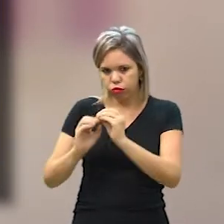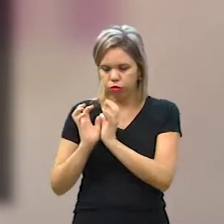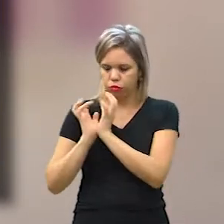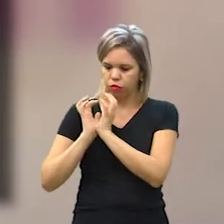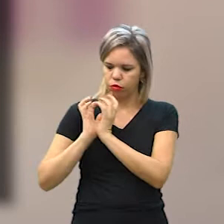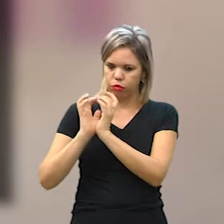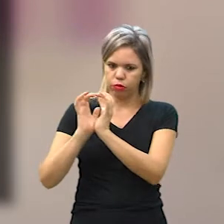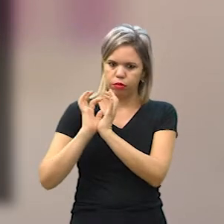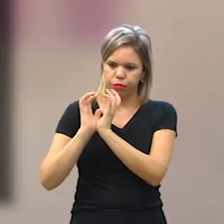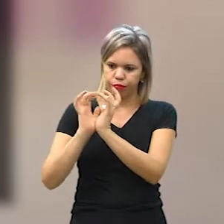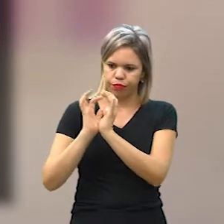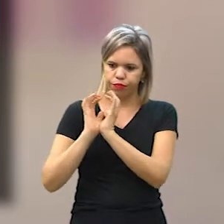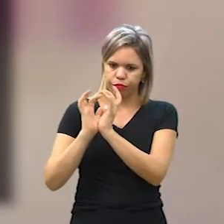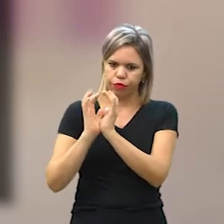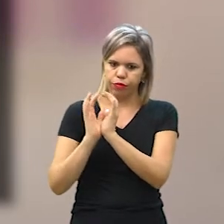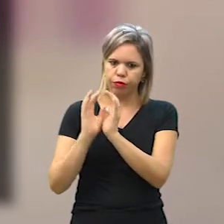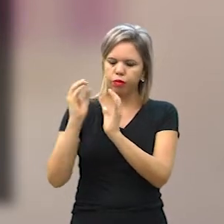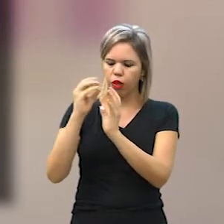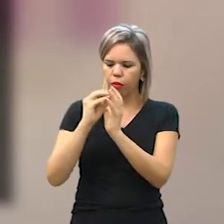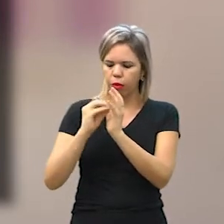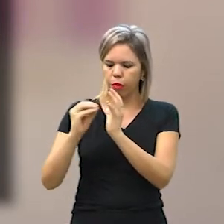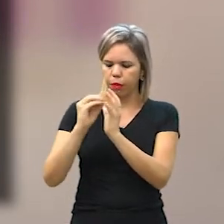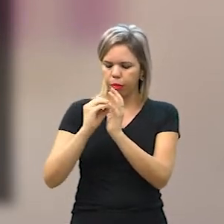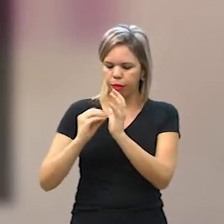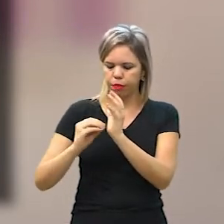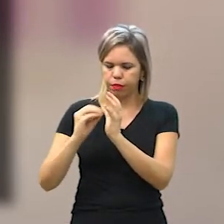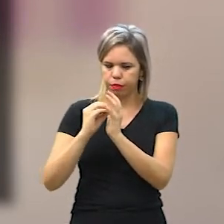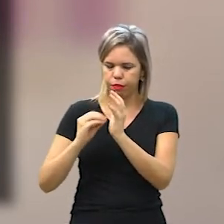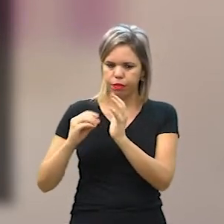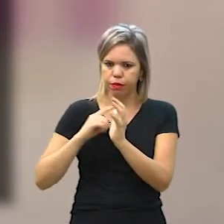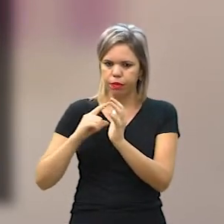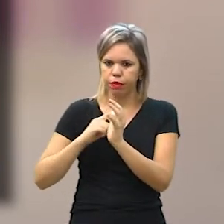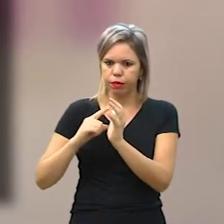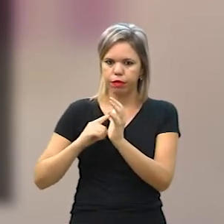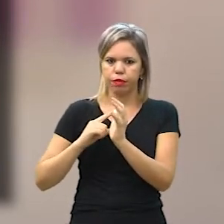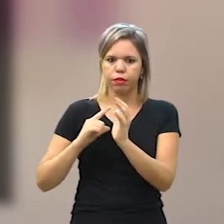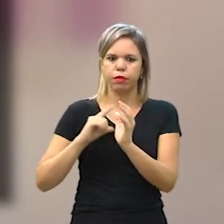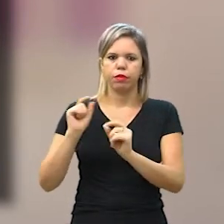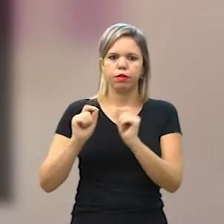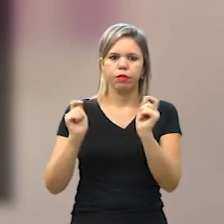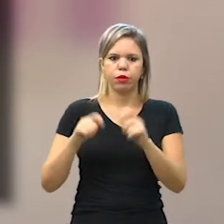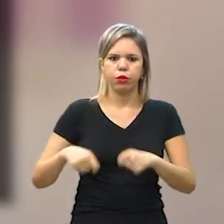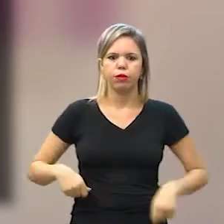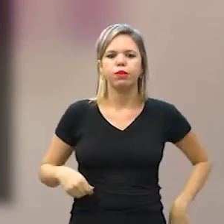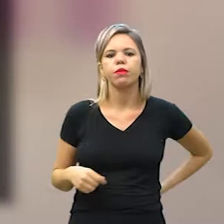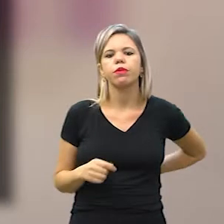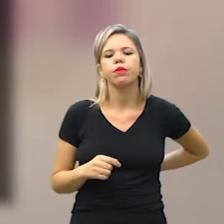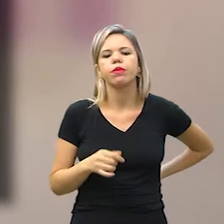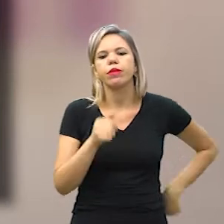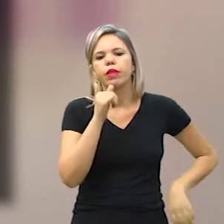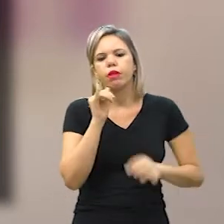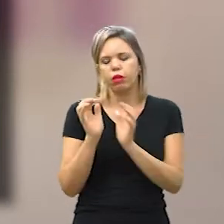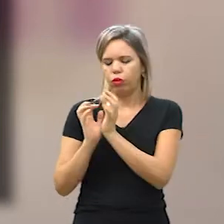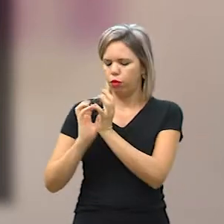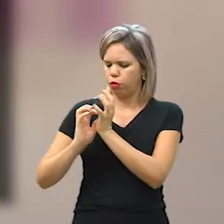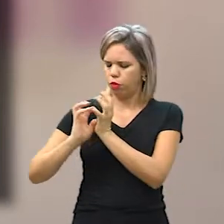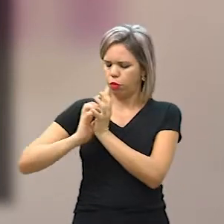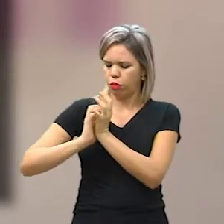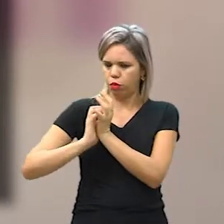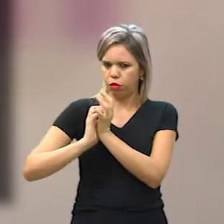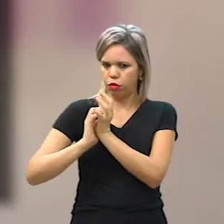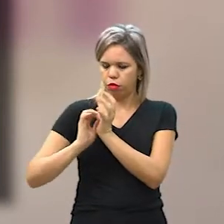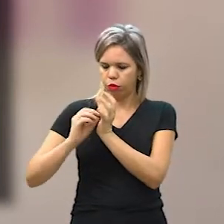cérebro, cerebelo, espinha, o encéfalo. E essas membranas podem, então, quando elas se